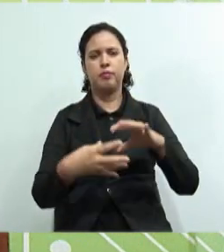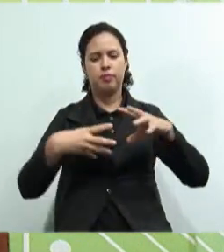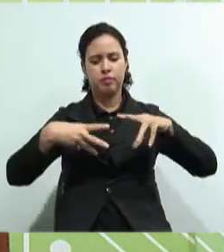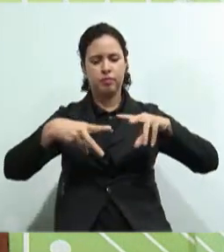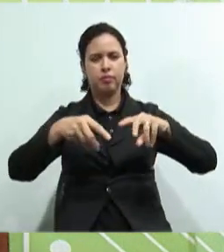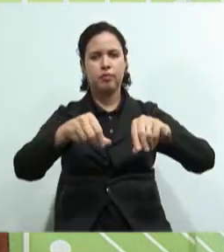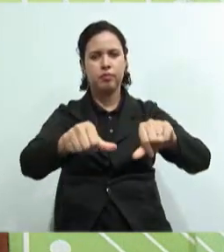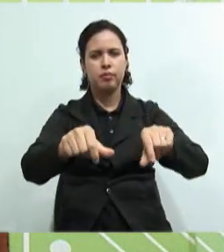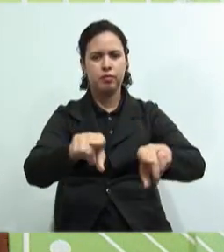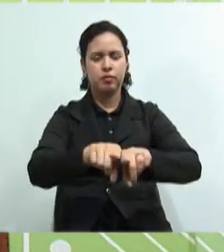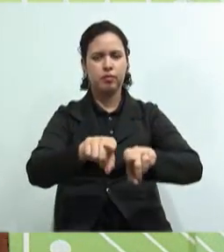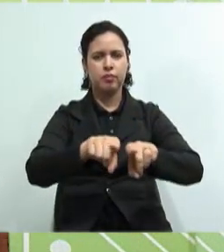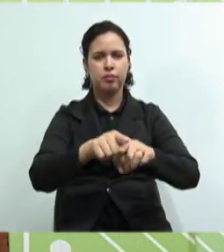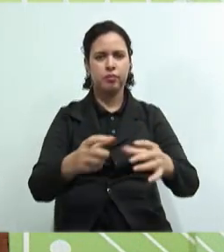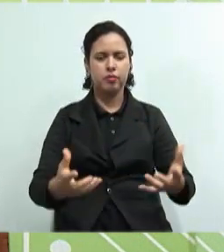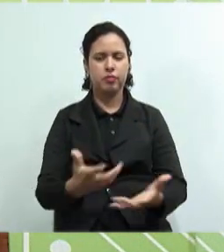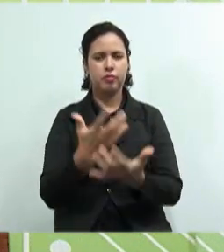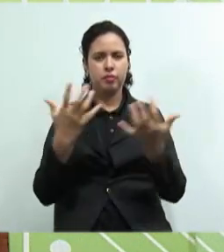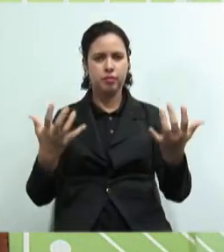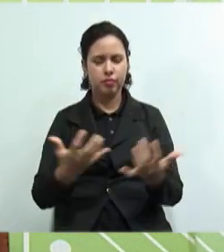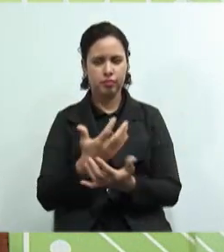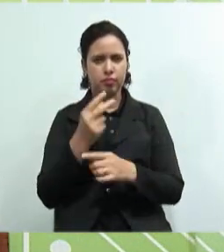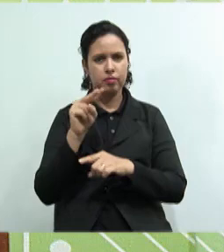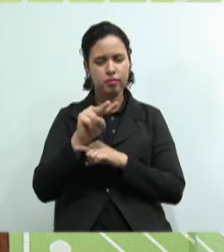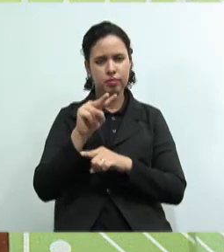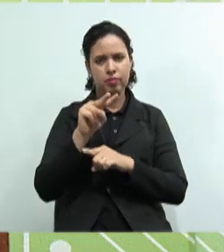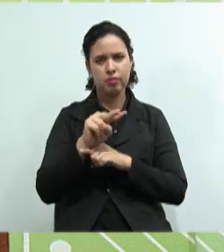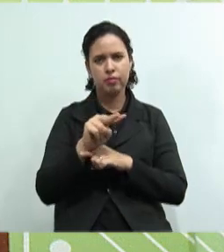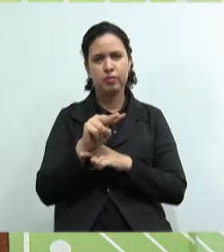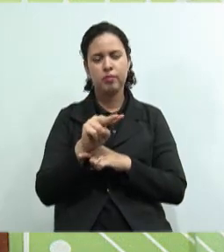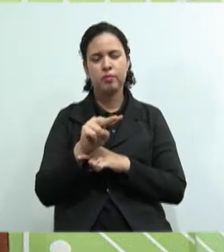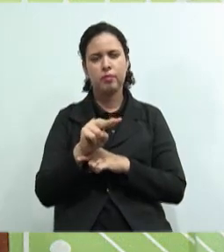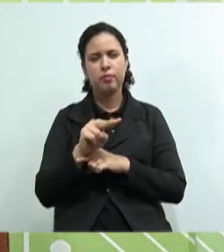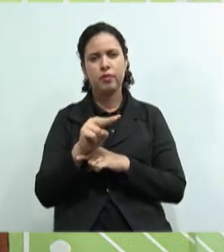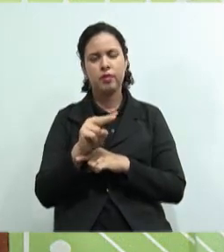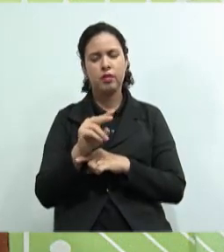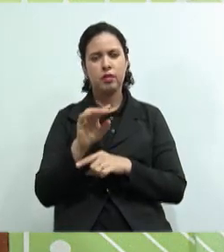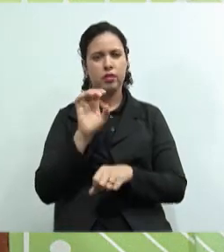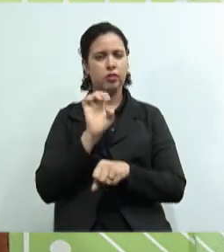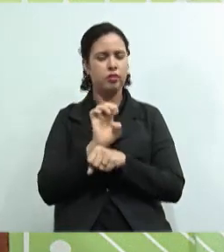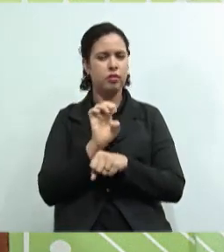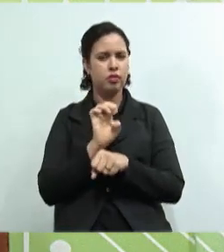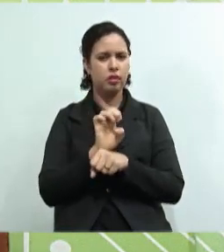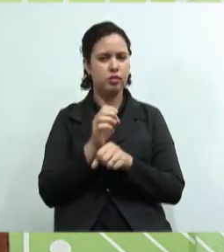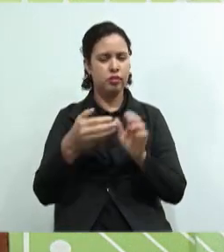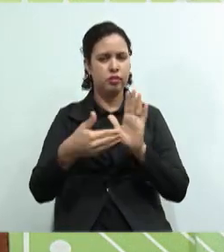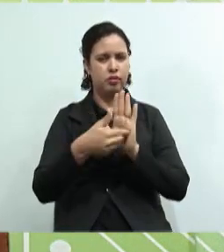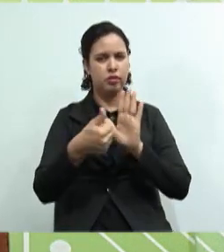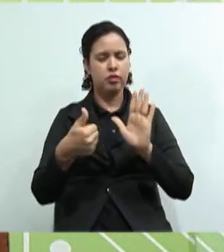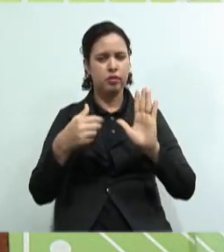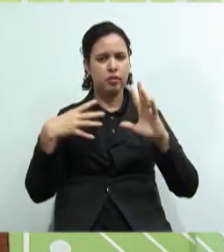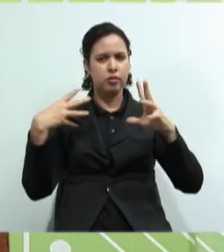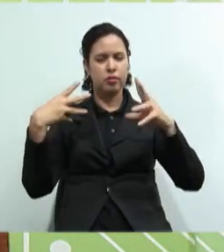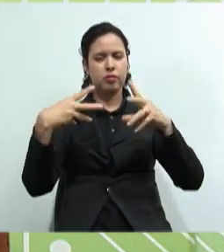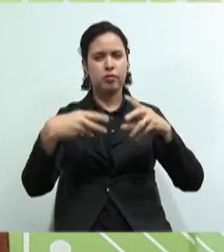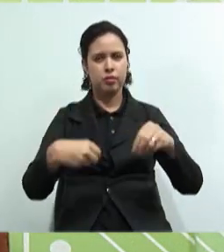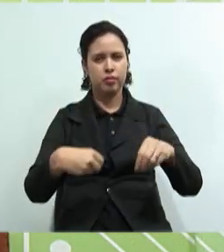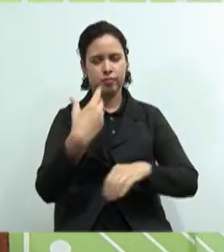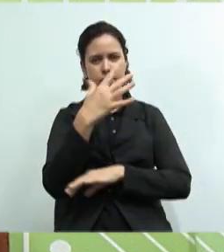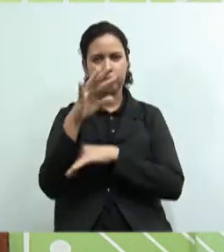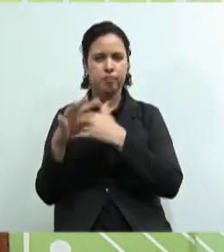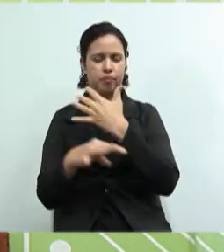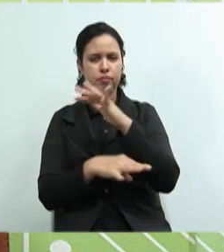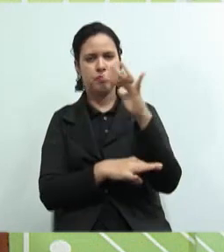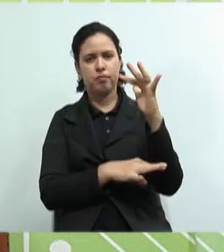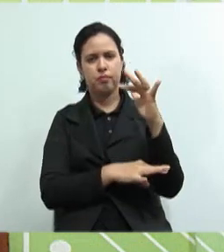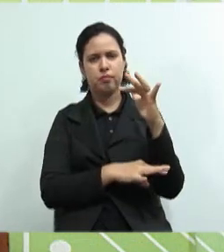e à manutenção de vegetação. Muitas regiões do nosso estado, quando for retirada toda a cobertura vegetal, a expectativa